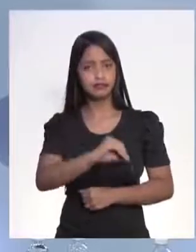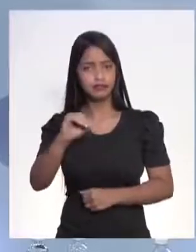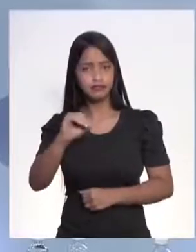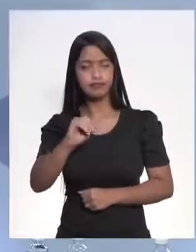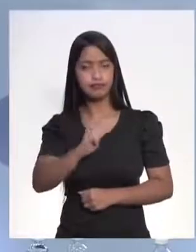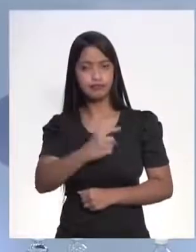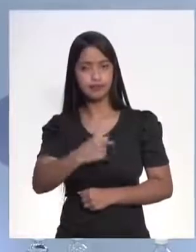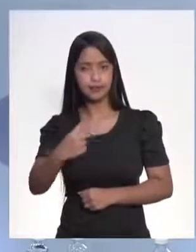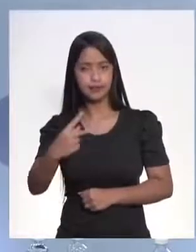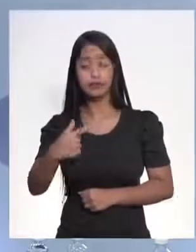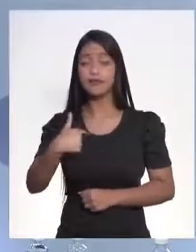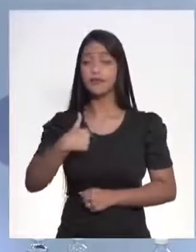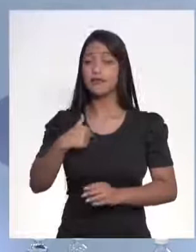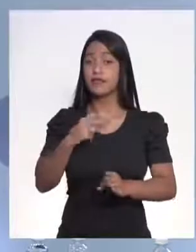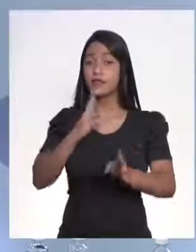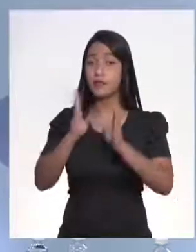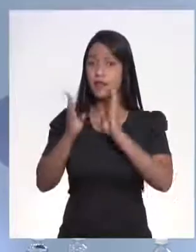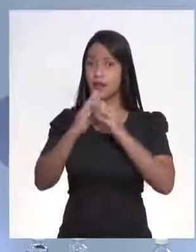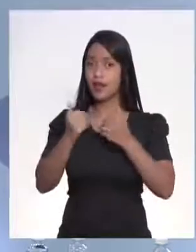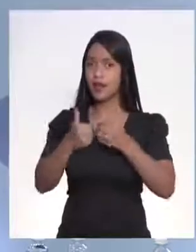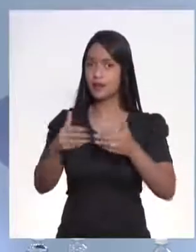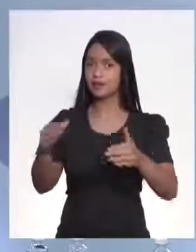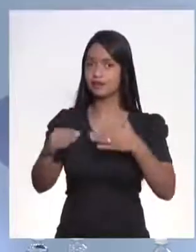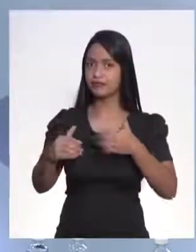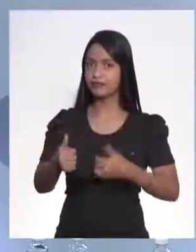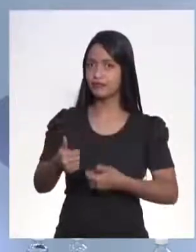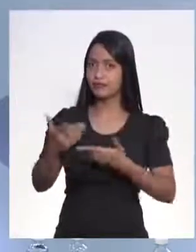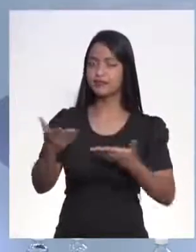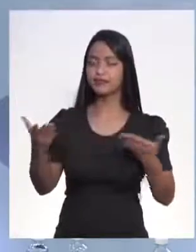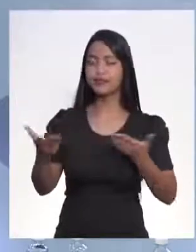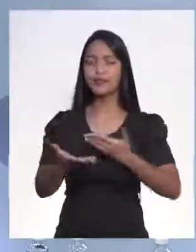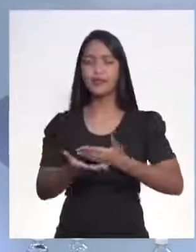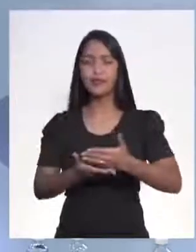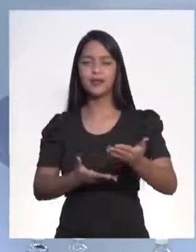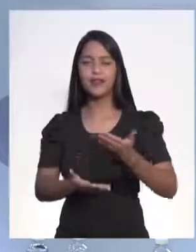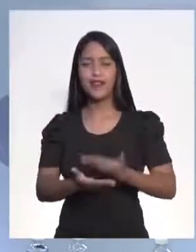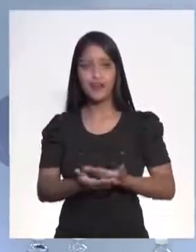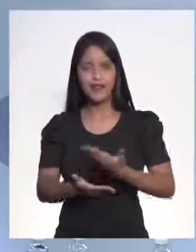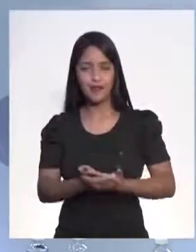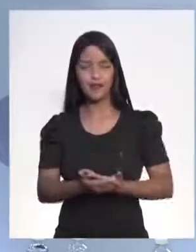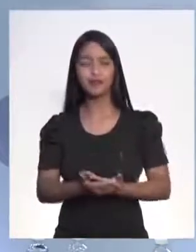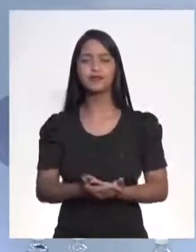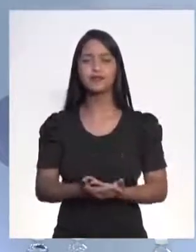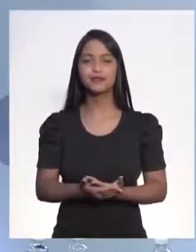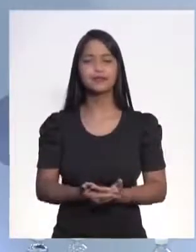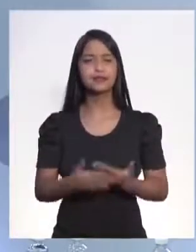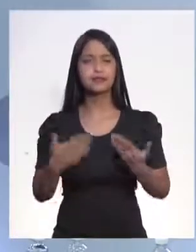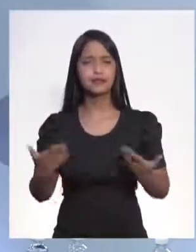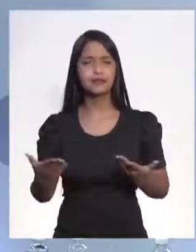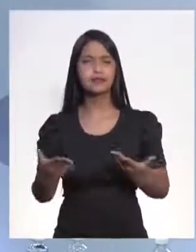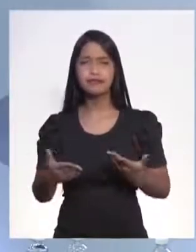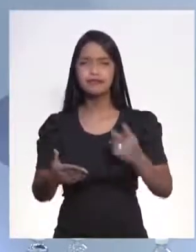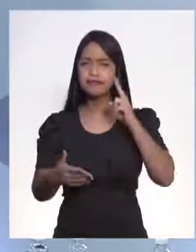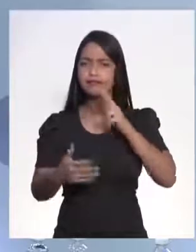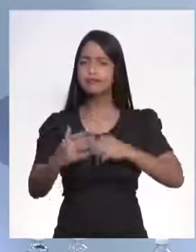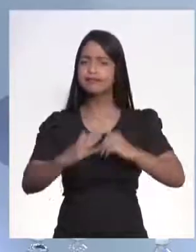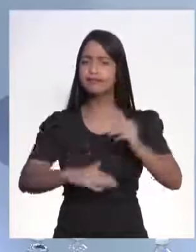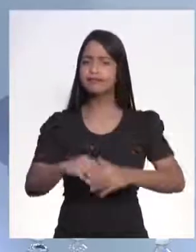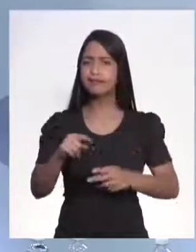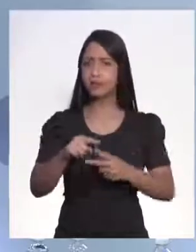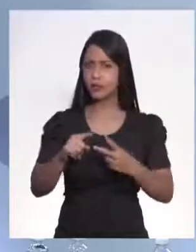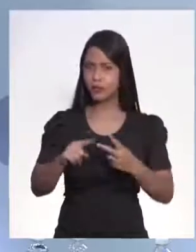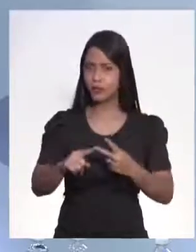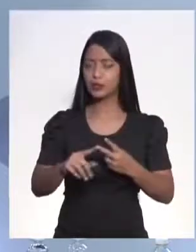Facebook e bora lá começou a nossa aula falando e assim tinham duas habilidades mas eu vou contemplar